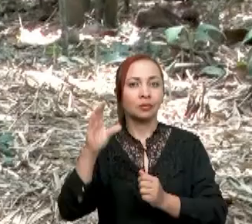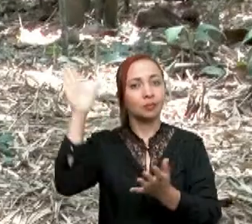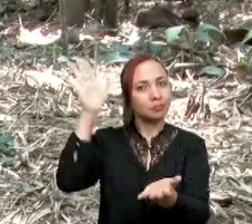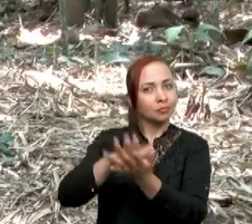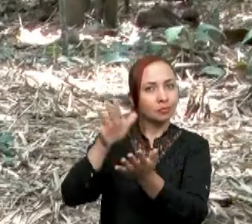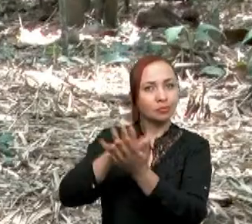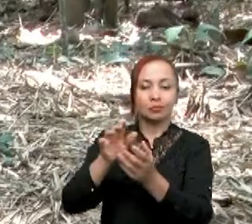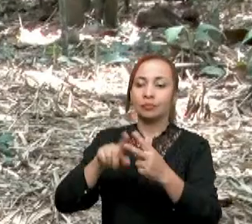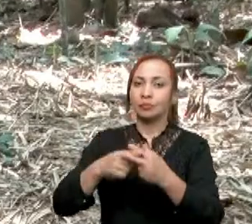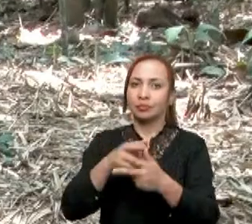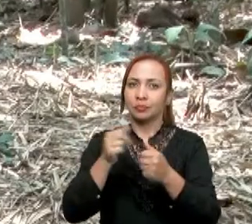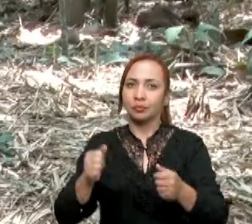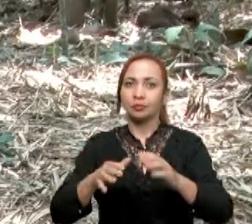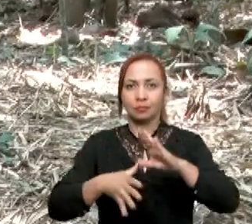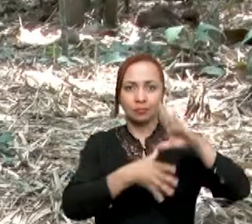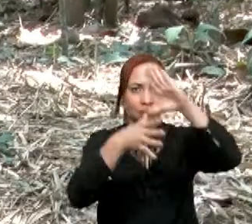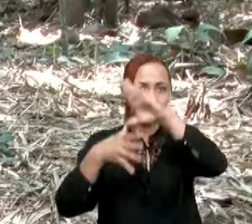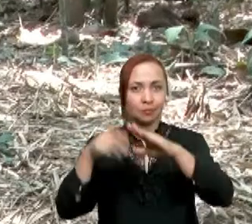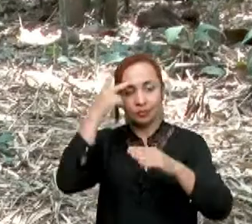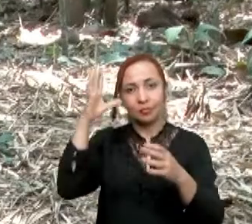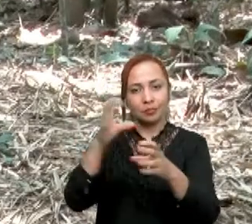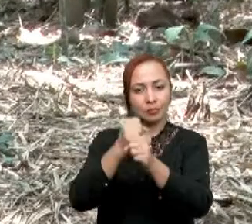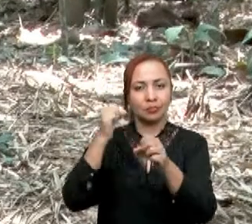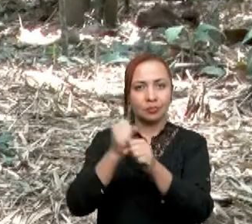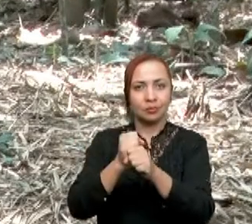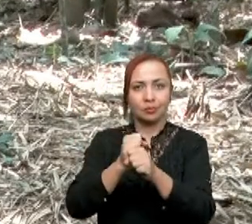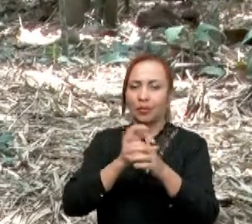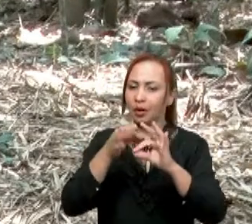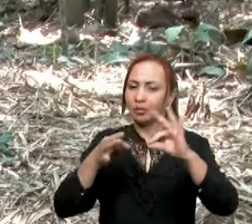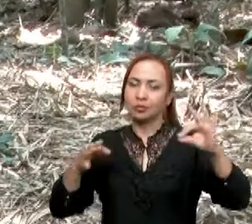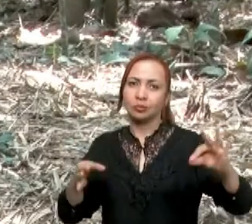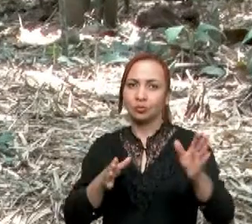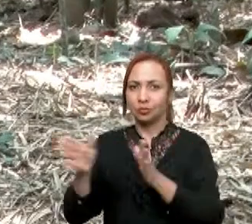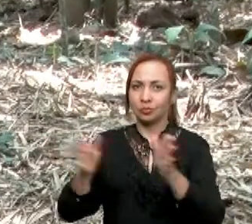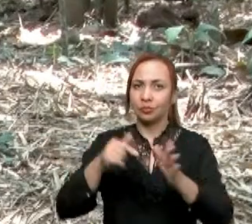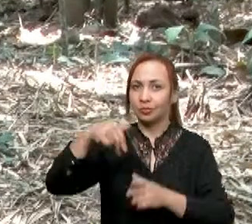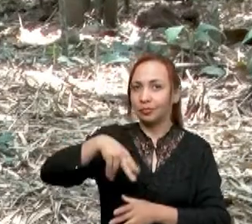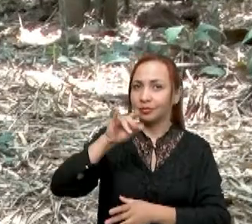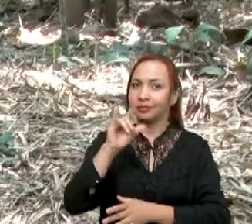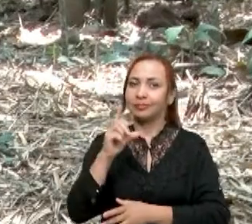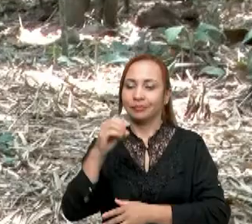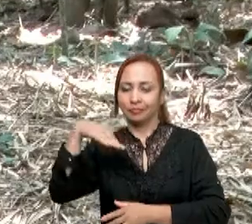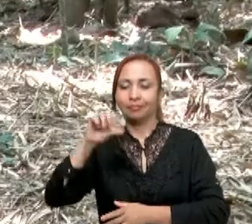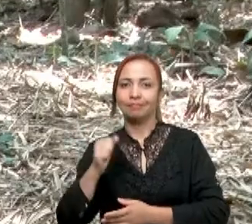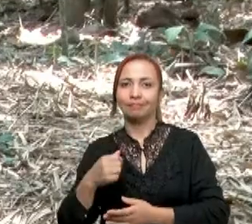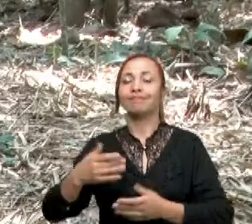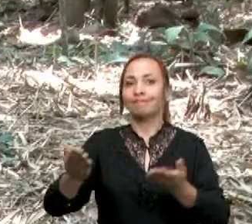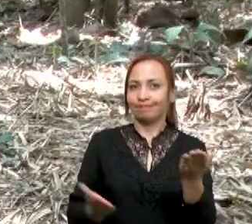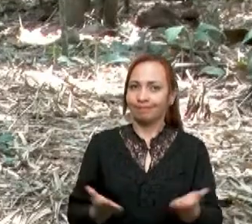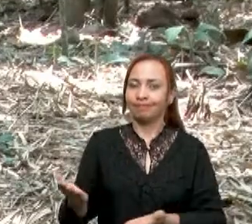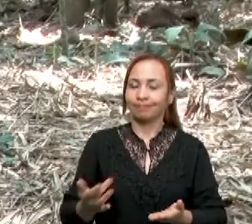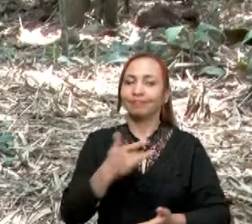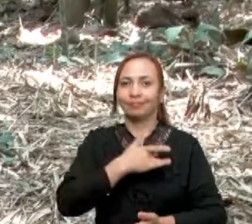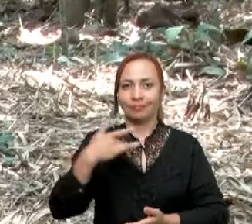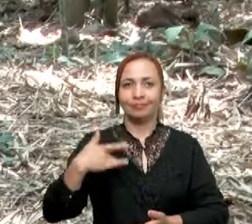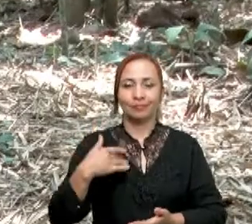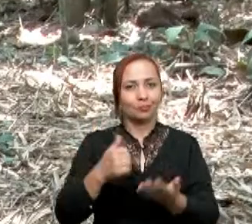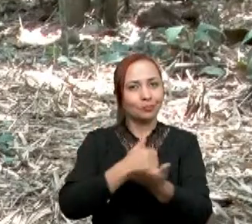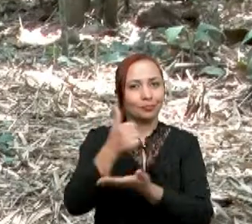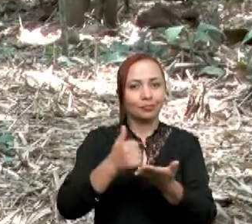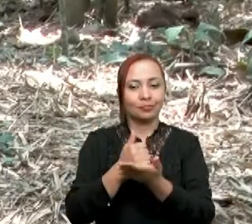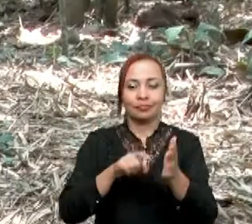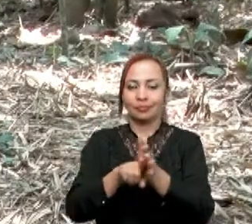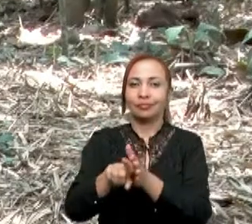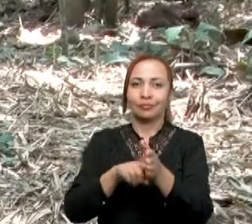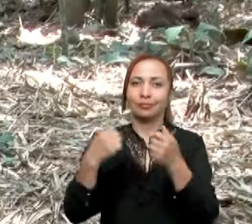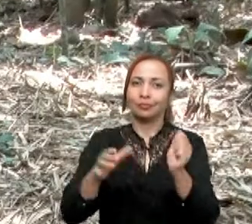Pernambuco produz mapas para calcular as distâncias entre as Comunidades Quilombolas e os serviços básicos de saúde a